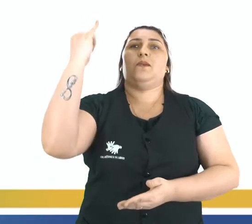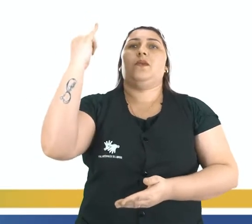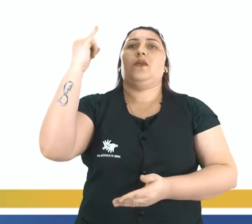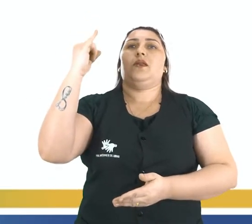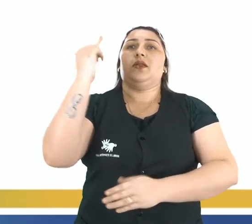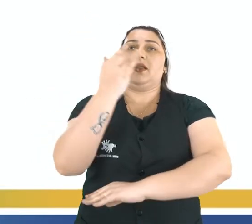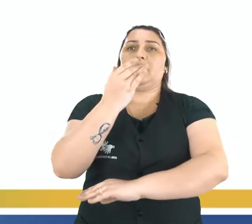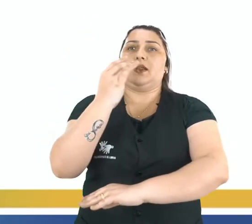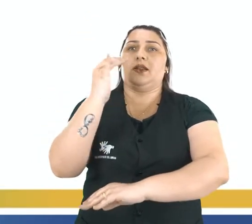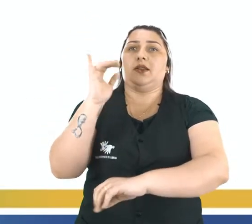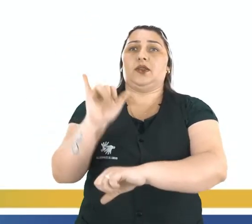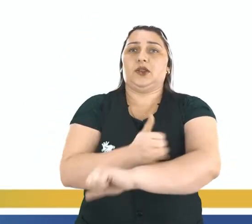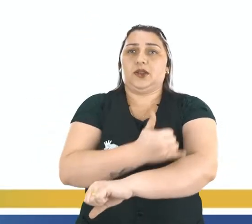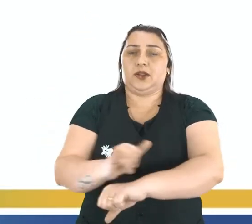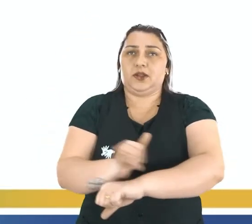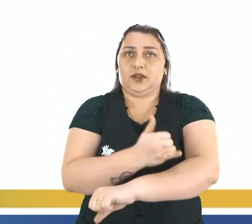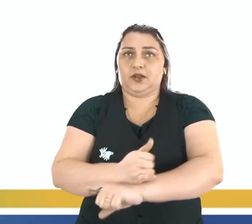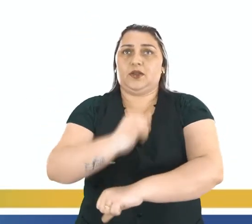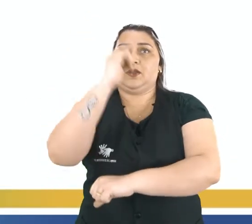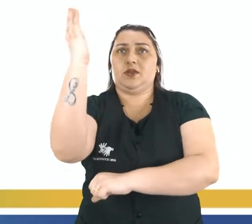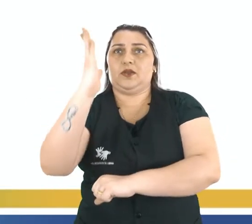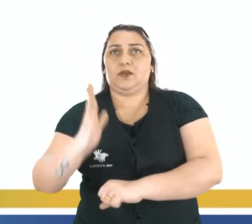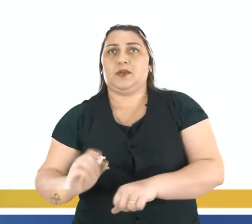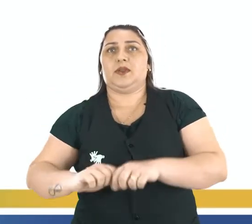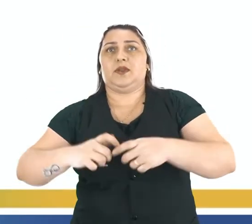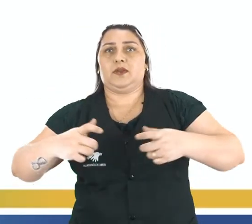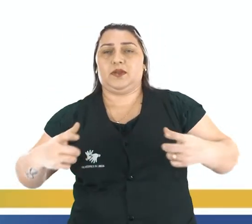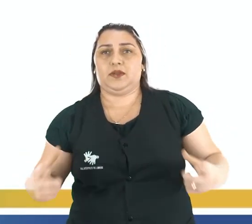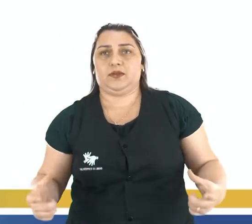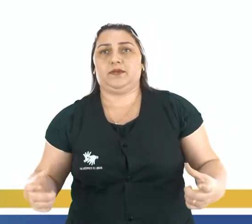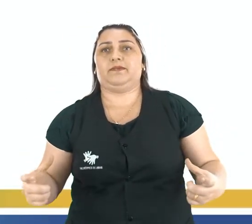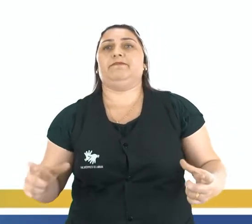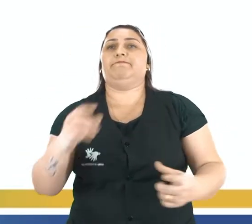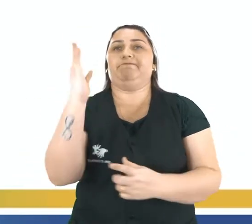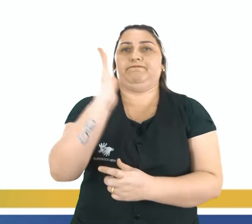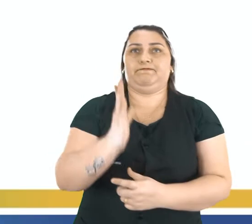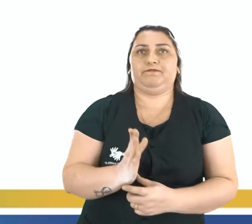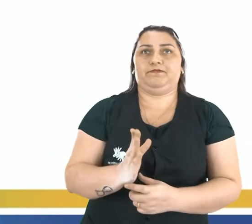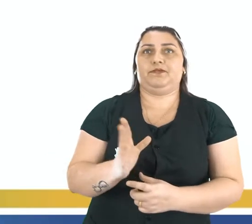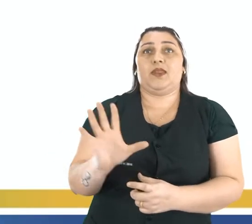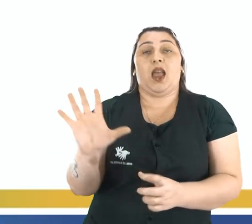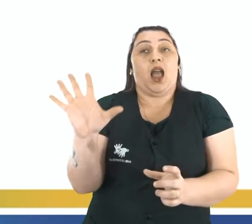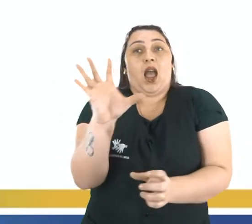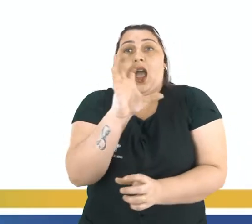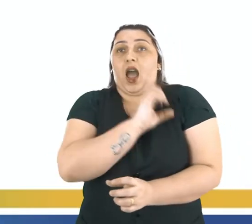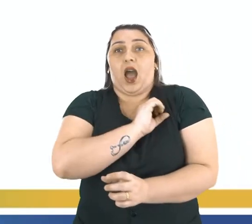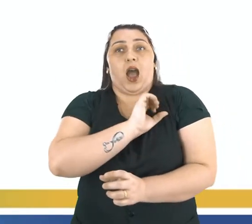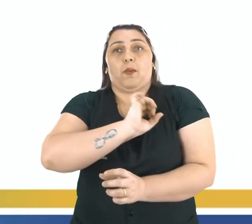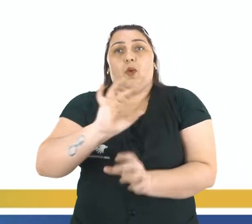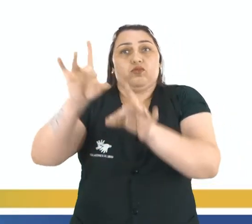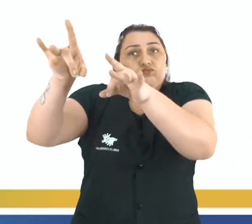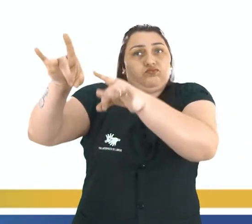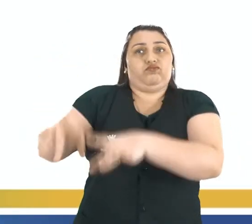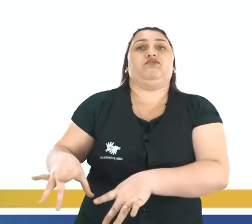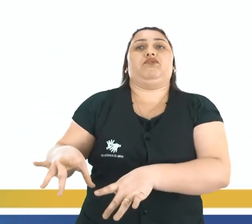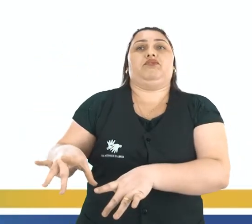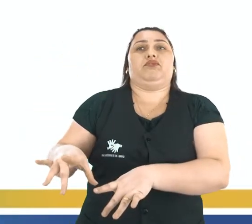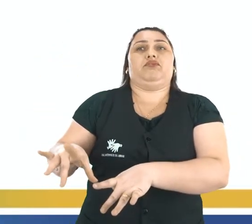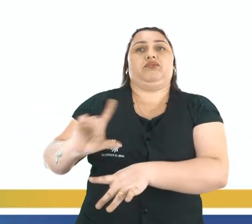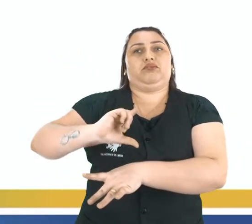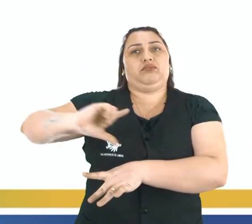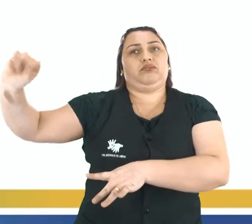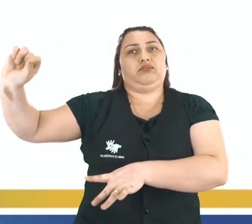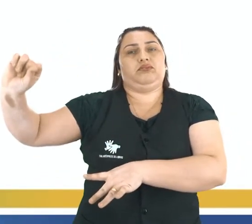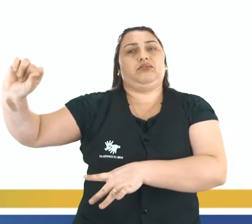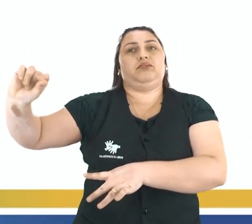estratégicas validadas pela propaganda ufanista do Brasil Grande e também do Brasil, ame ou deixe. Então você tinha essa opção, ou você ama o país que